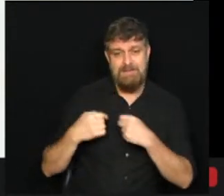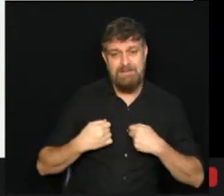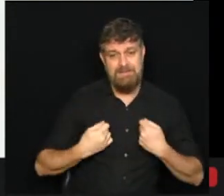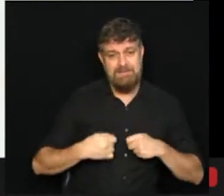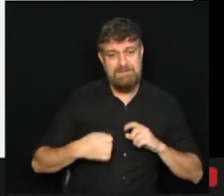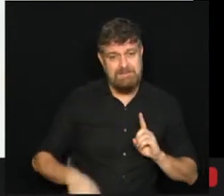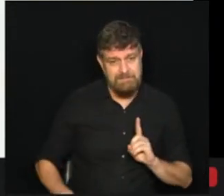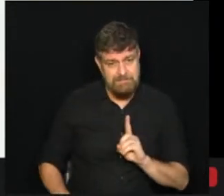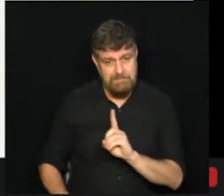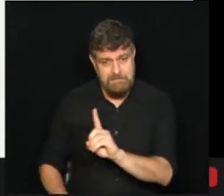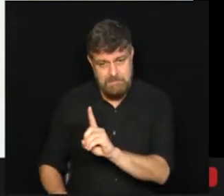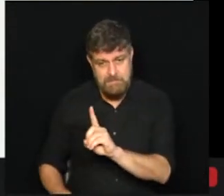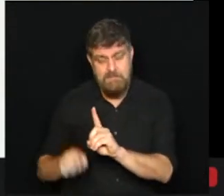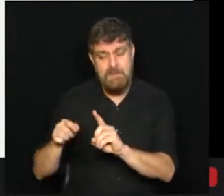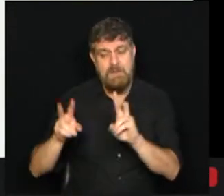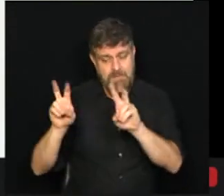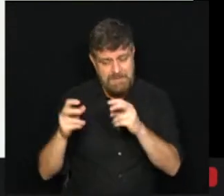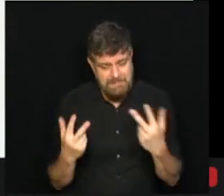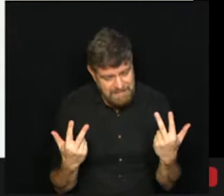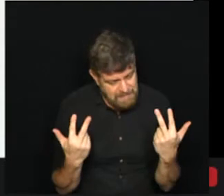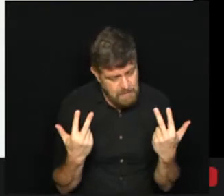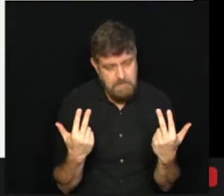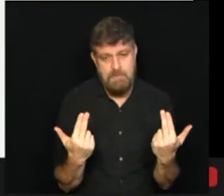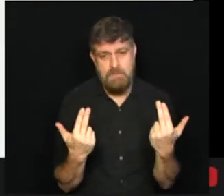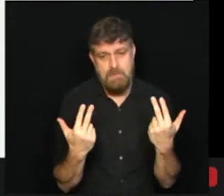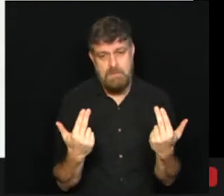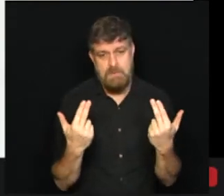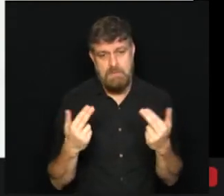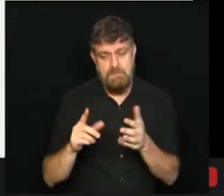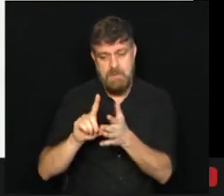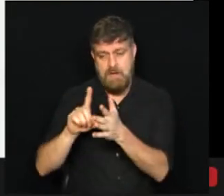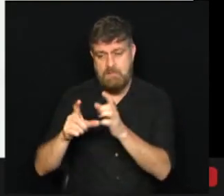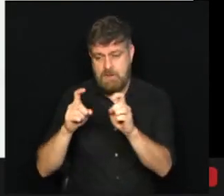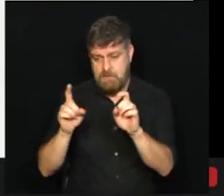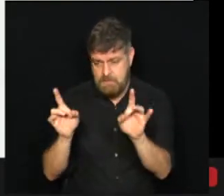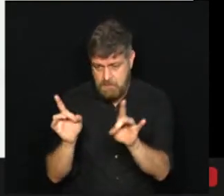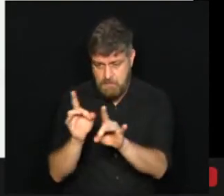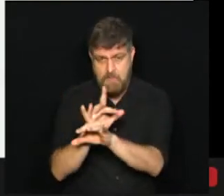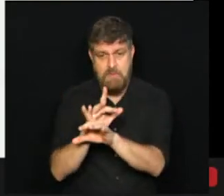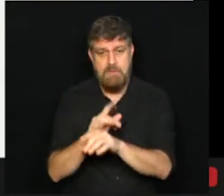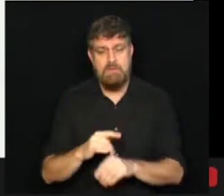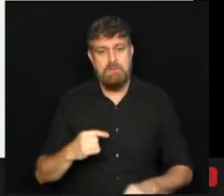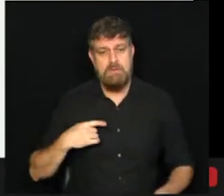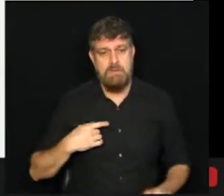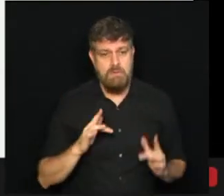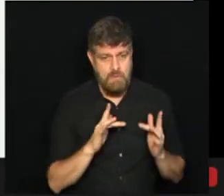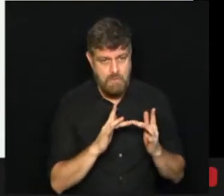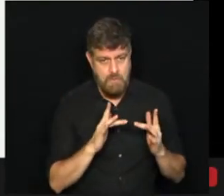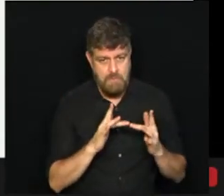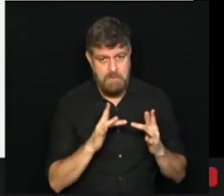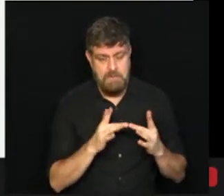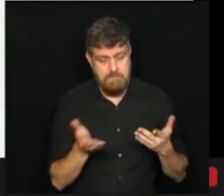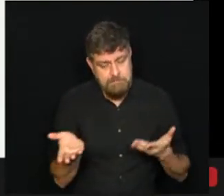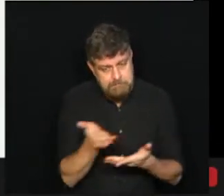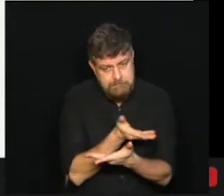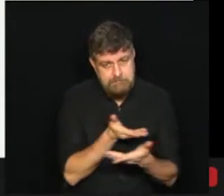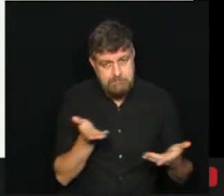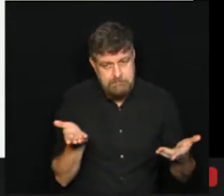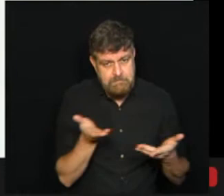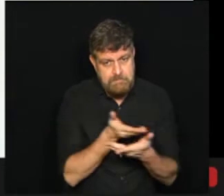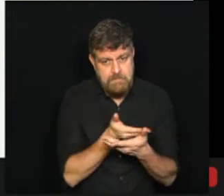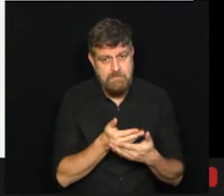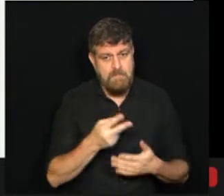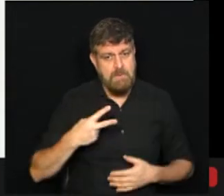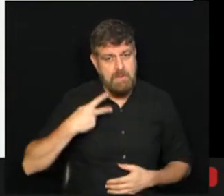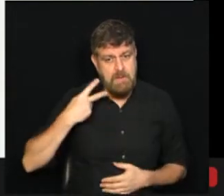tratar justamente desse assunto. Após a reunião, com certeza, entro em contato com a